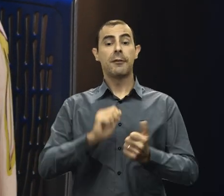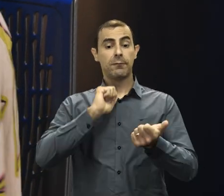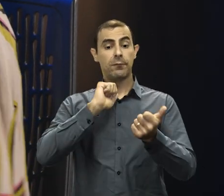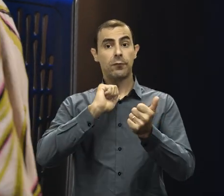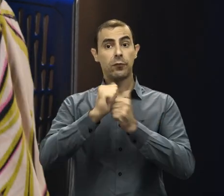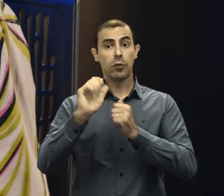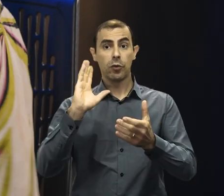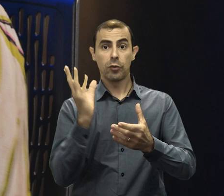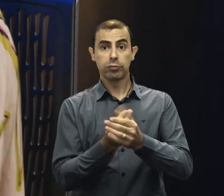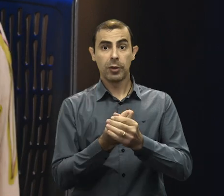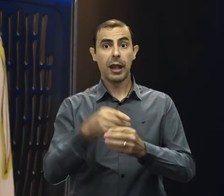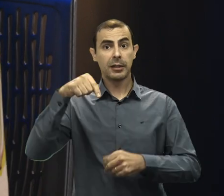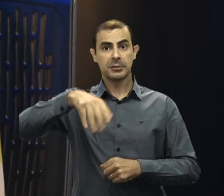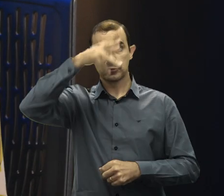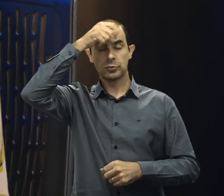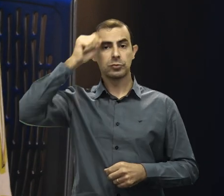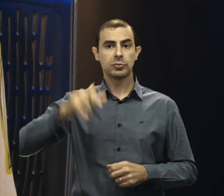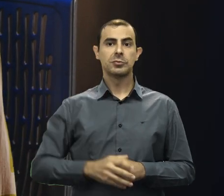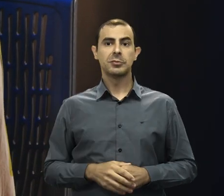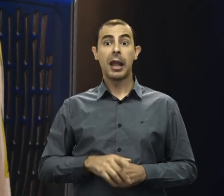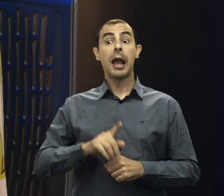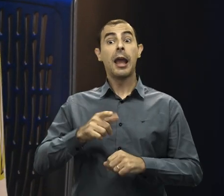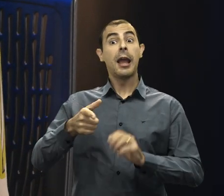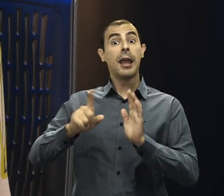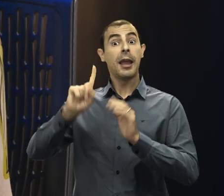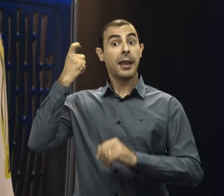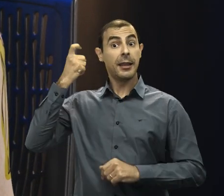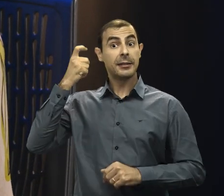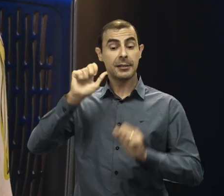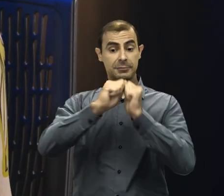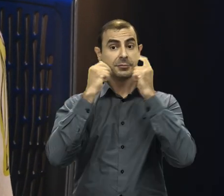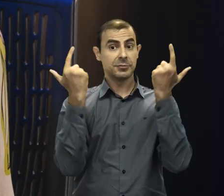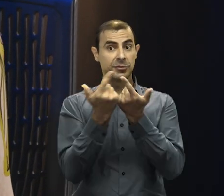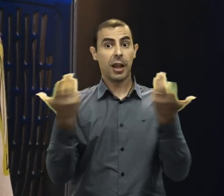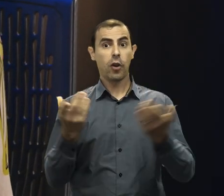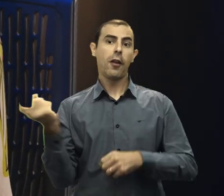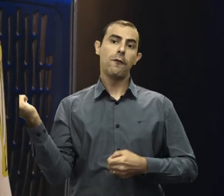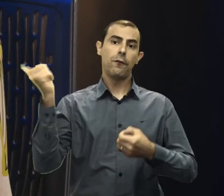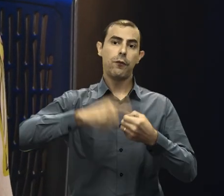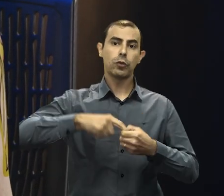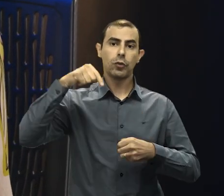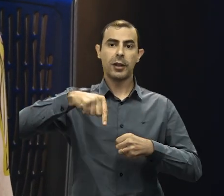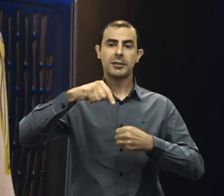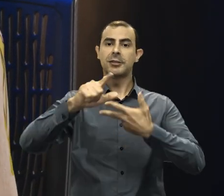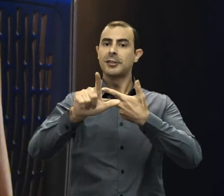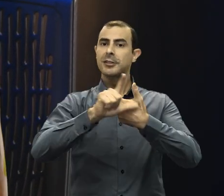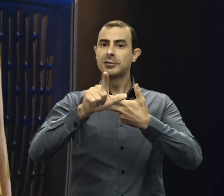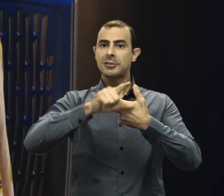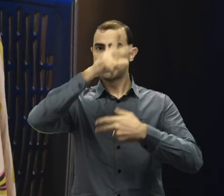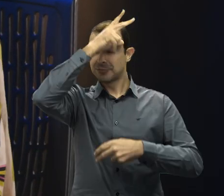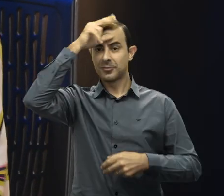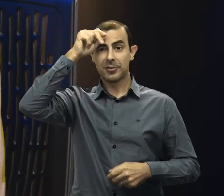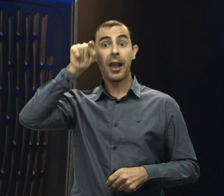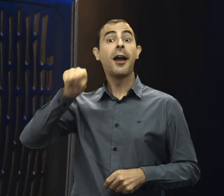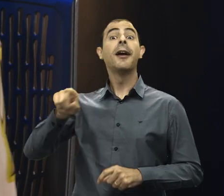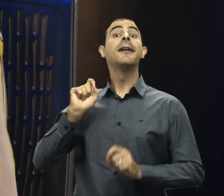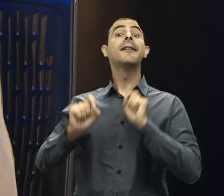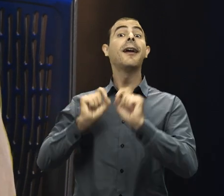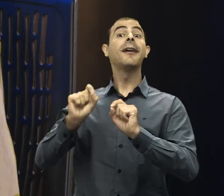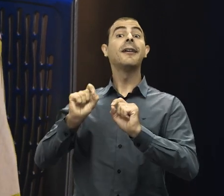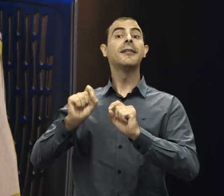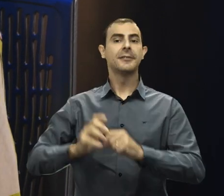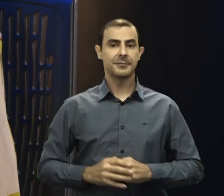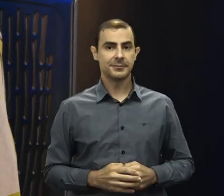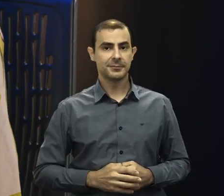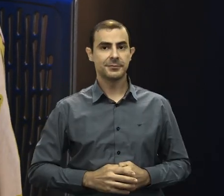estado. Com passagem pela Assembleia, agora ele está de volta ao Legislativo Municipal. E aí, já sabe quem é